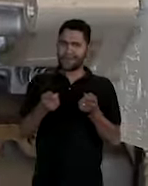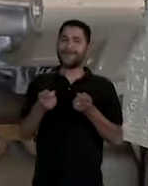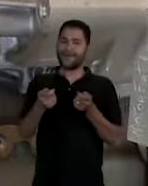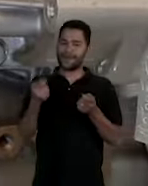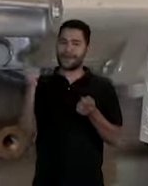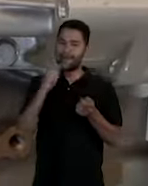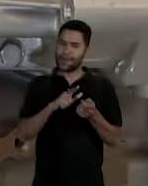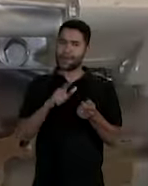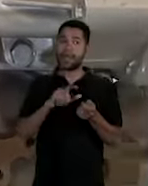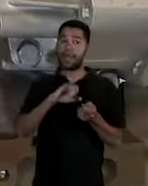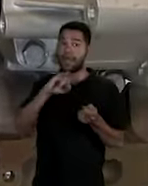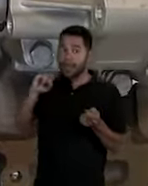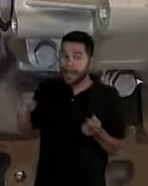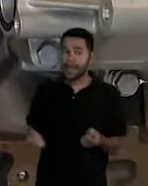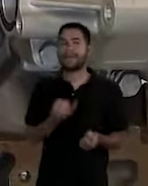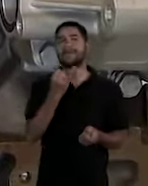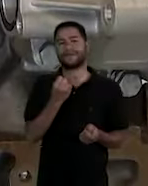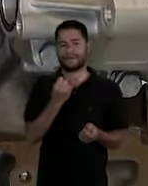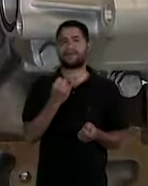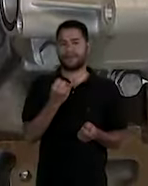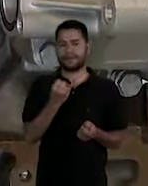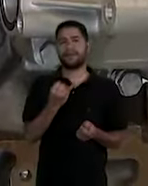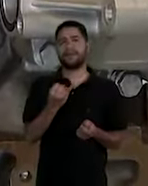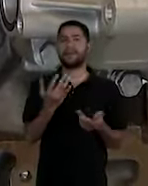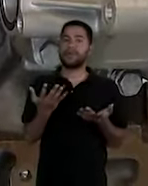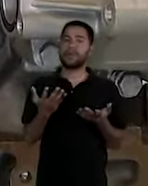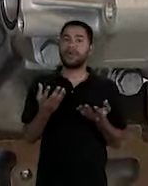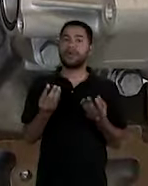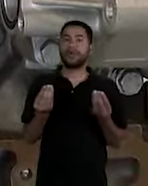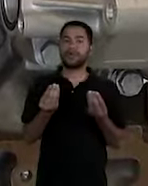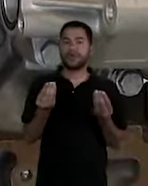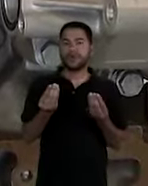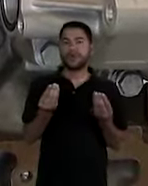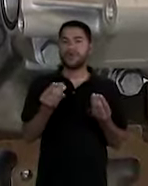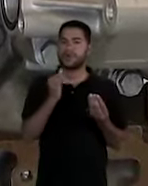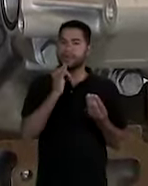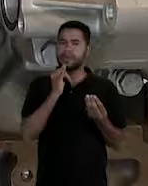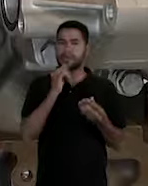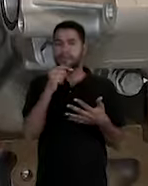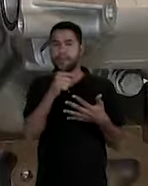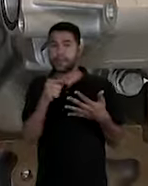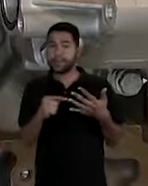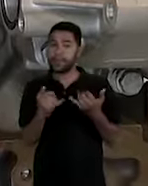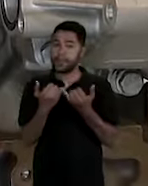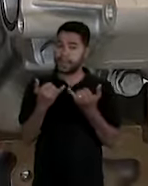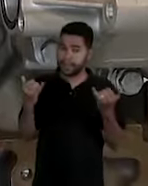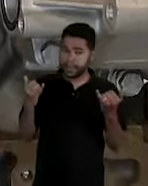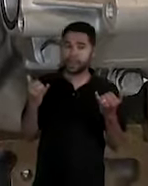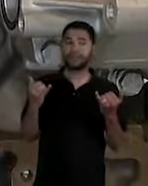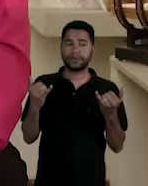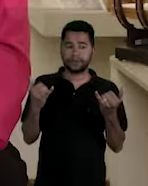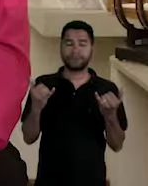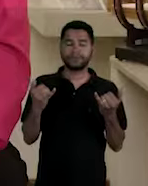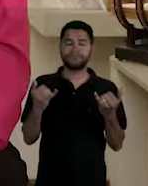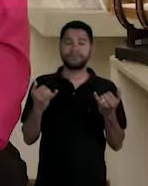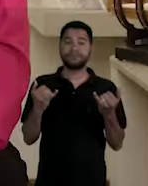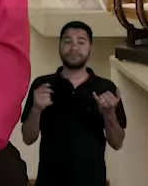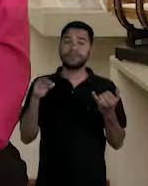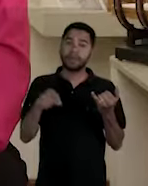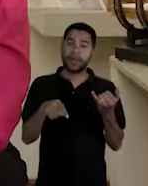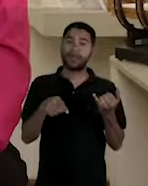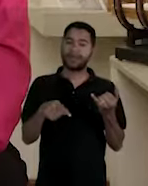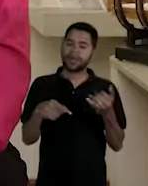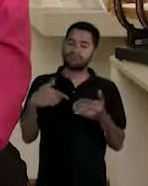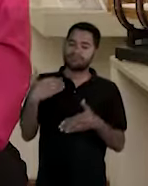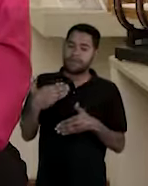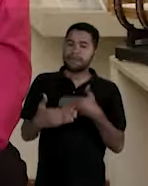possa aproveitar, na medida do possível, essa energia do calor na forma de um